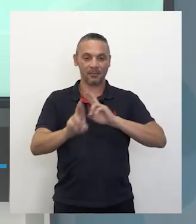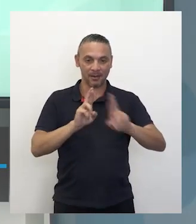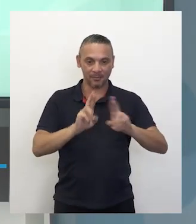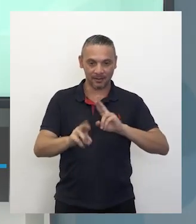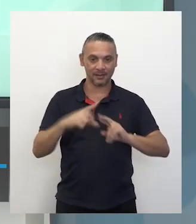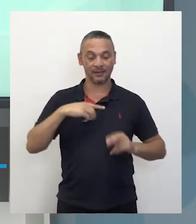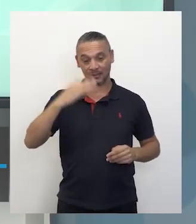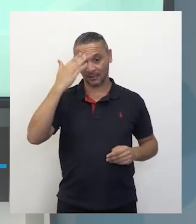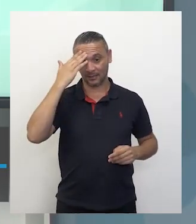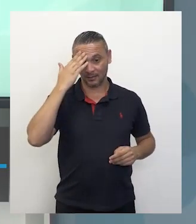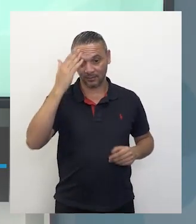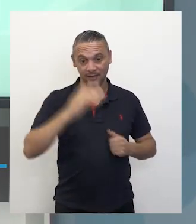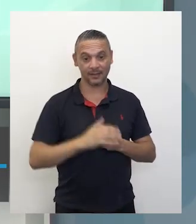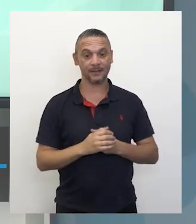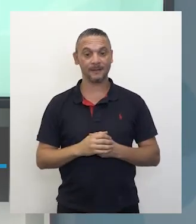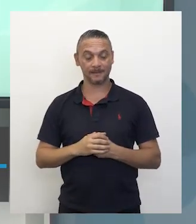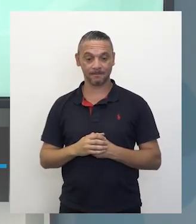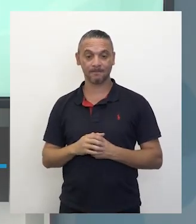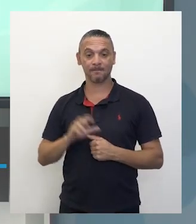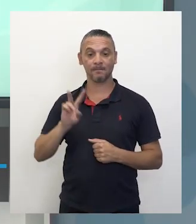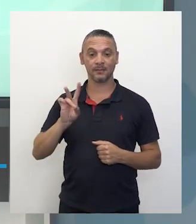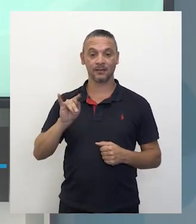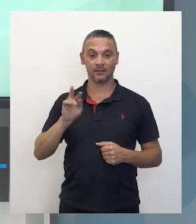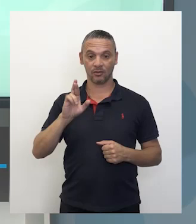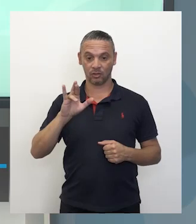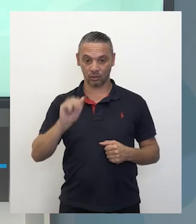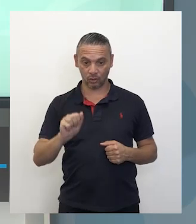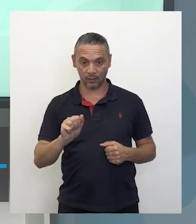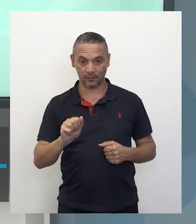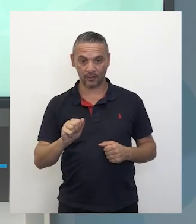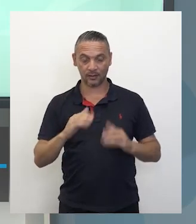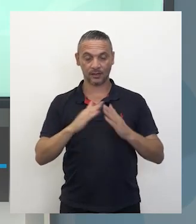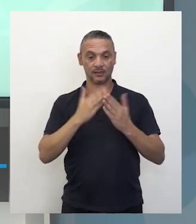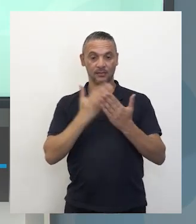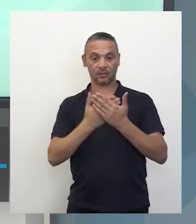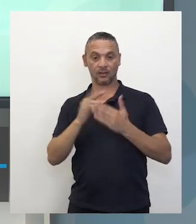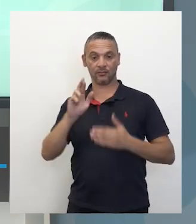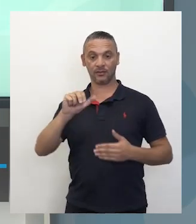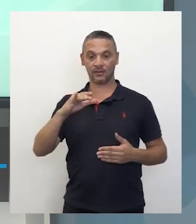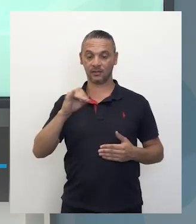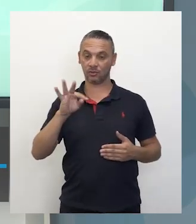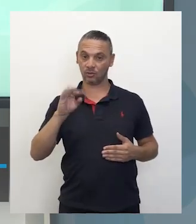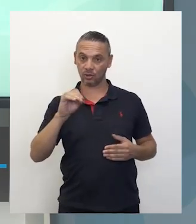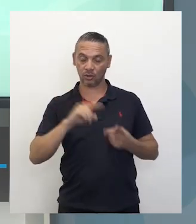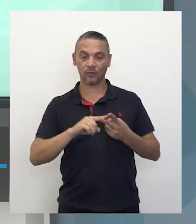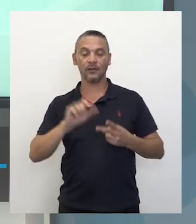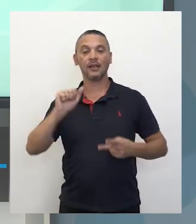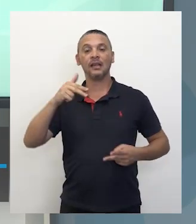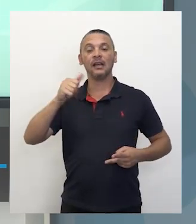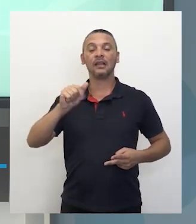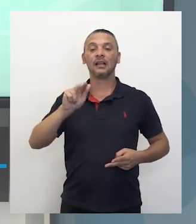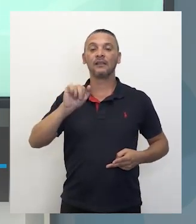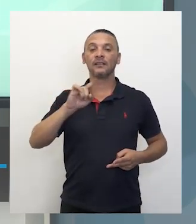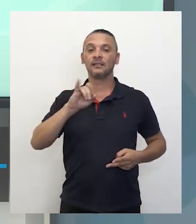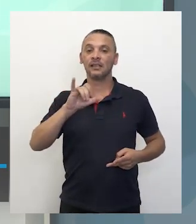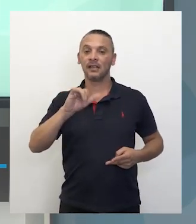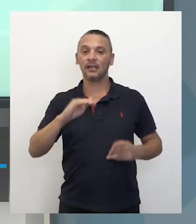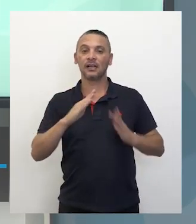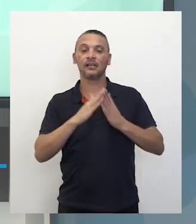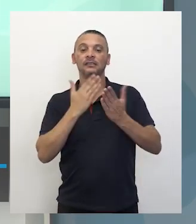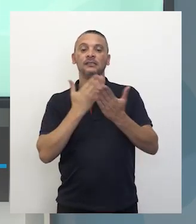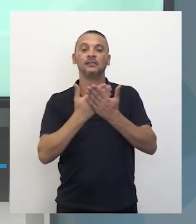quero agradecer. Vai lá, ó, é a Vitória Itra, da Escola Francisco Teodoro Andrade, a Ana Graziele, da